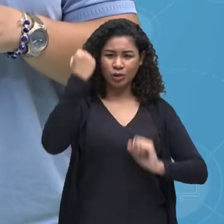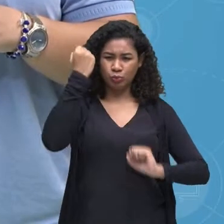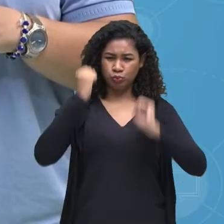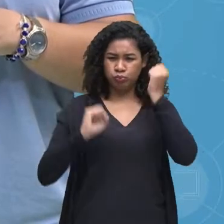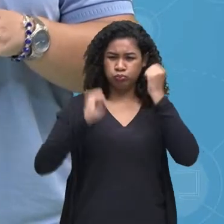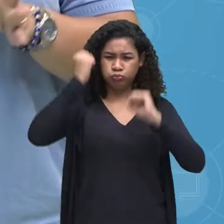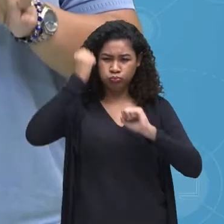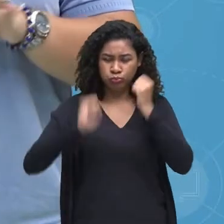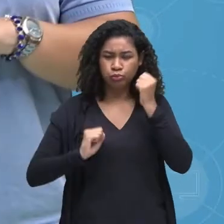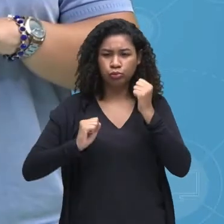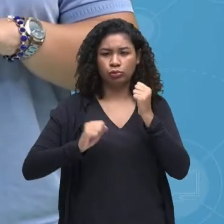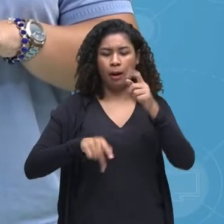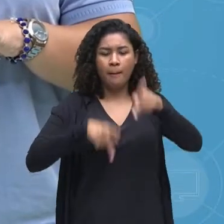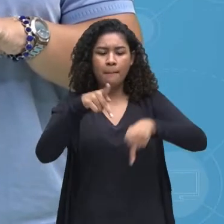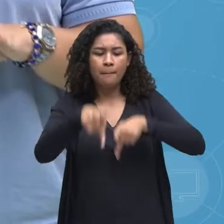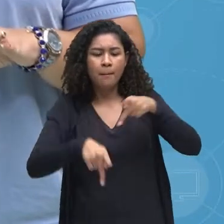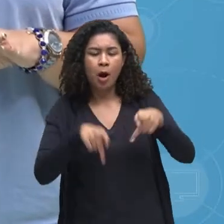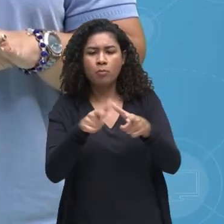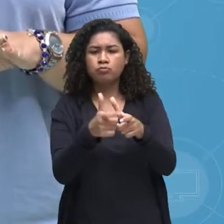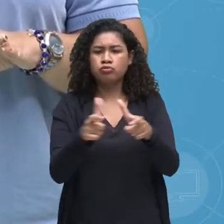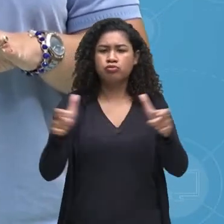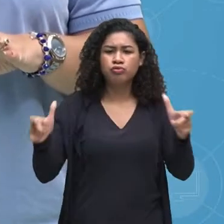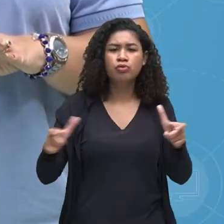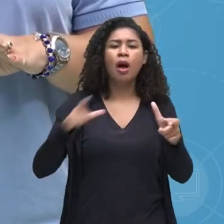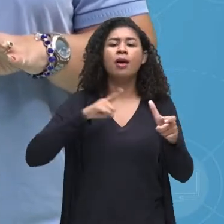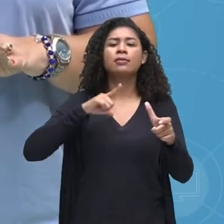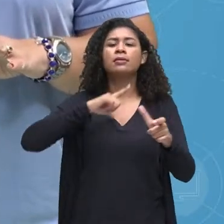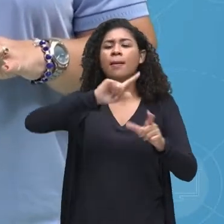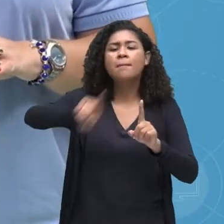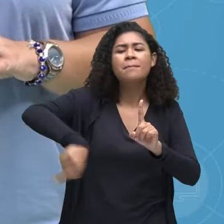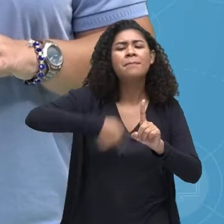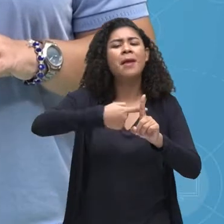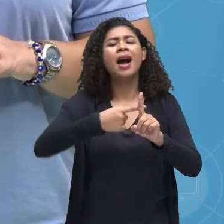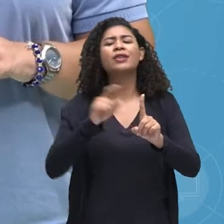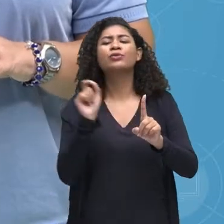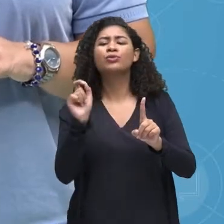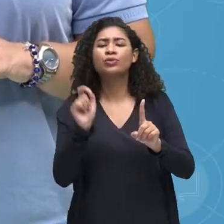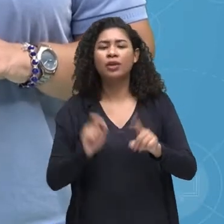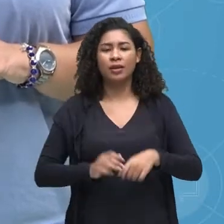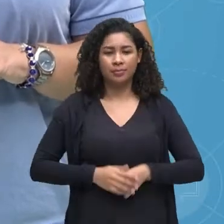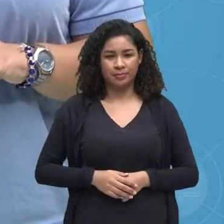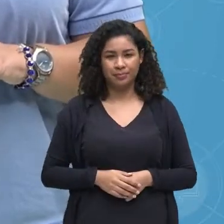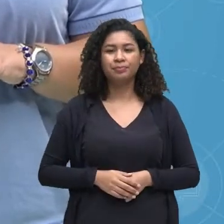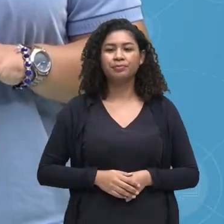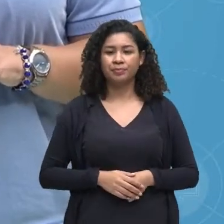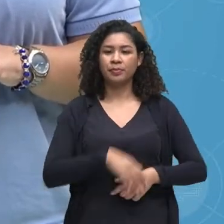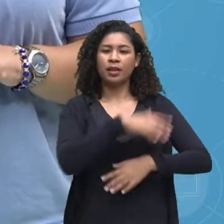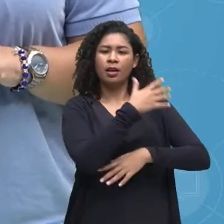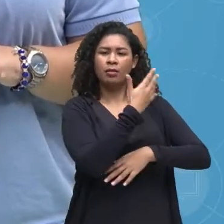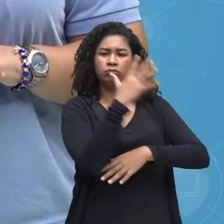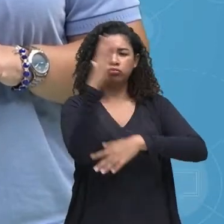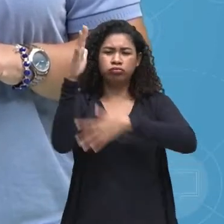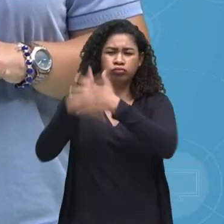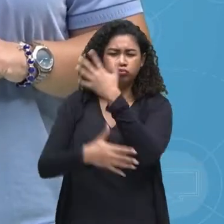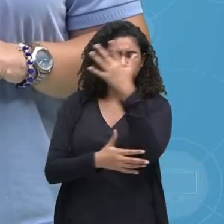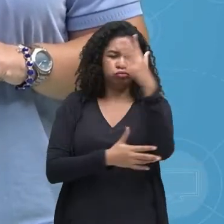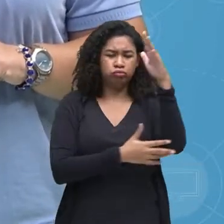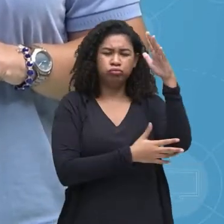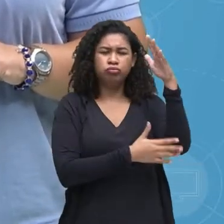crescimento populacional, vem junto com ele, sabe o quê? Olha só, desmatamento, né? Muitas florestas sendo